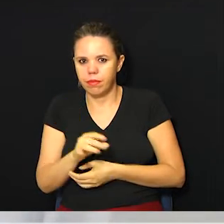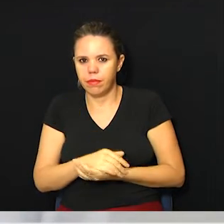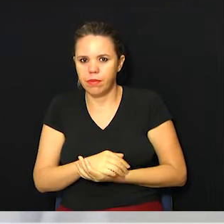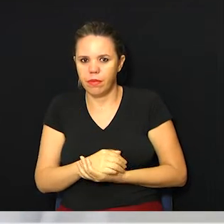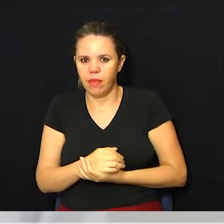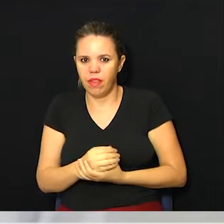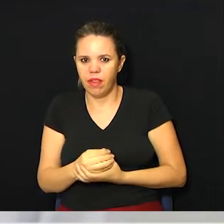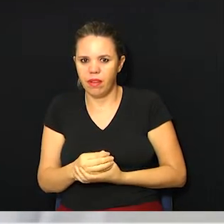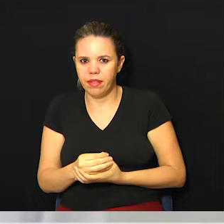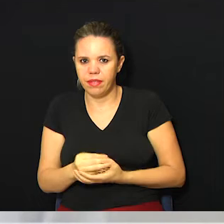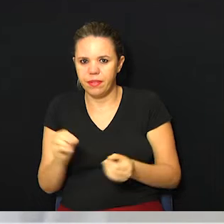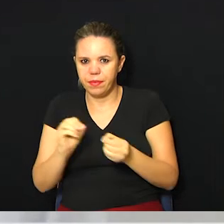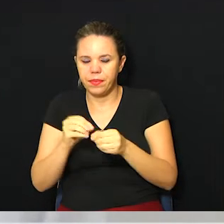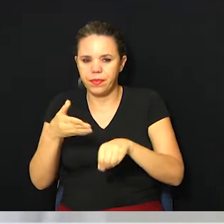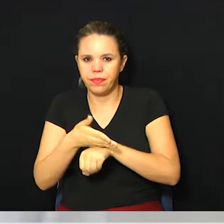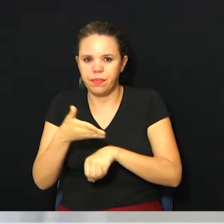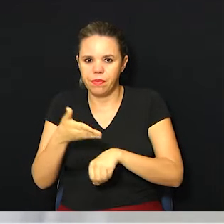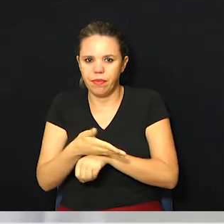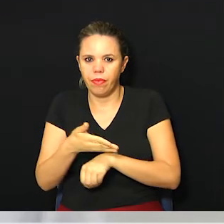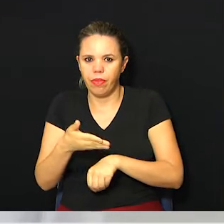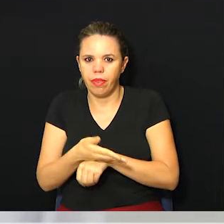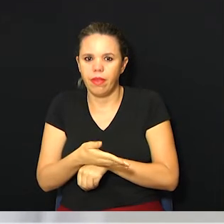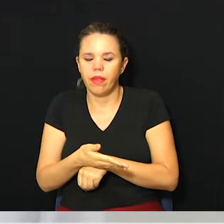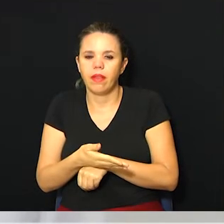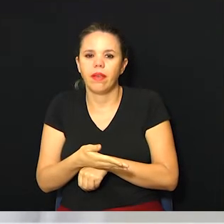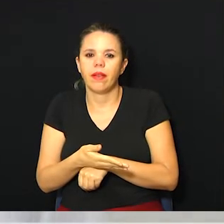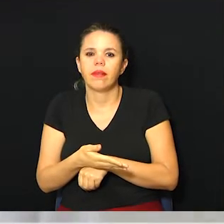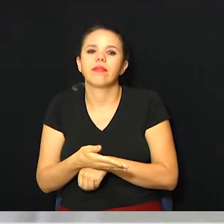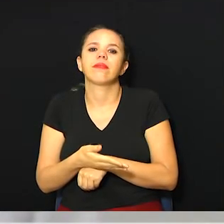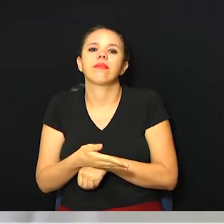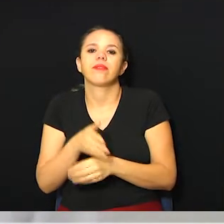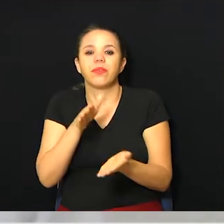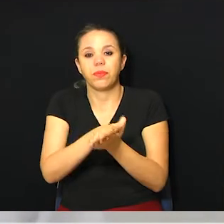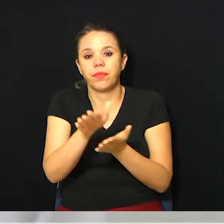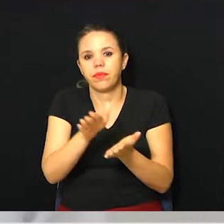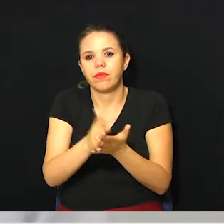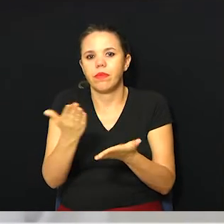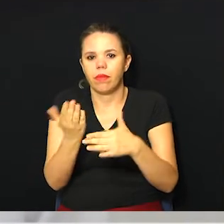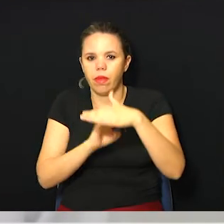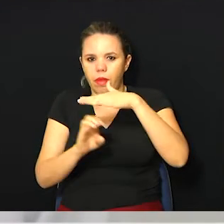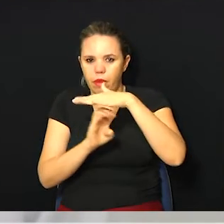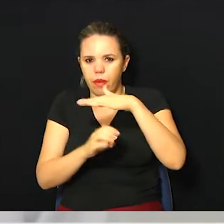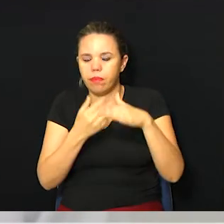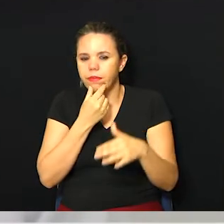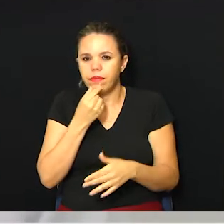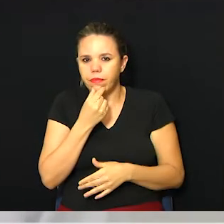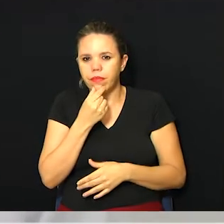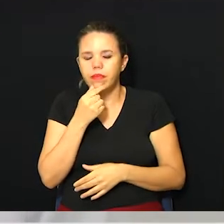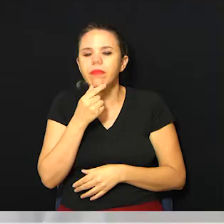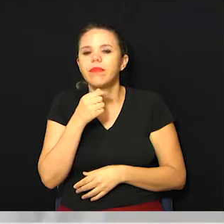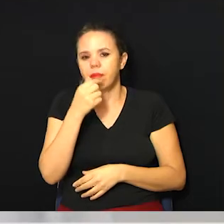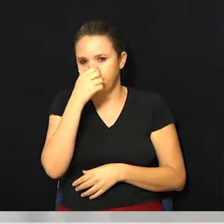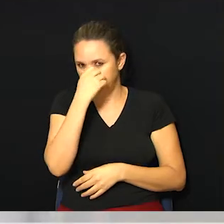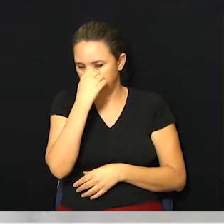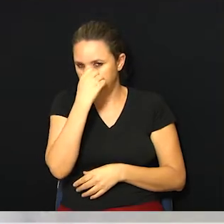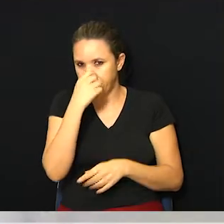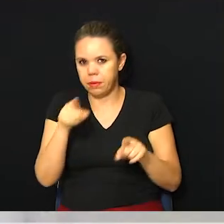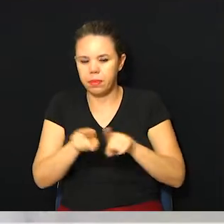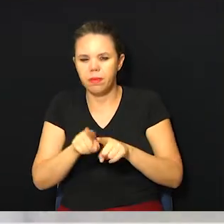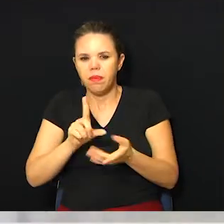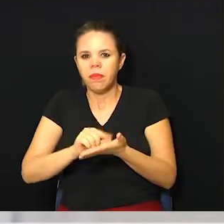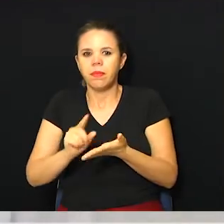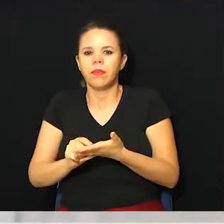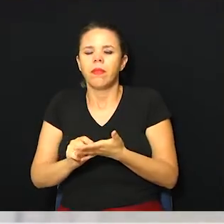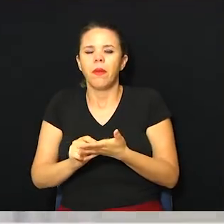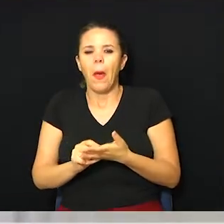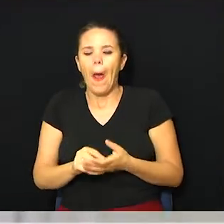faz parte, né, de uma editora chamada Frontiers in Marine Science, e tem um artigo, quer dizer, existe uma matéria